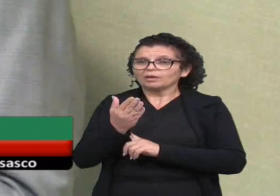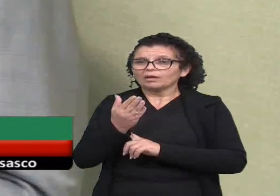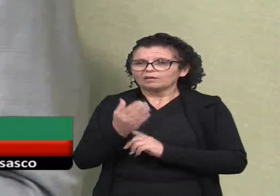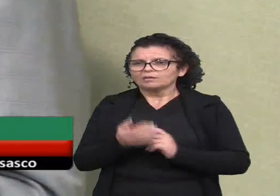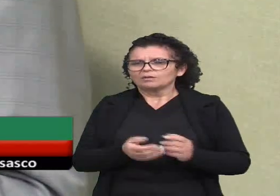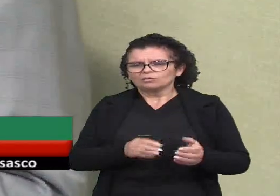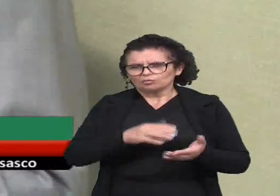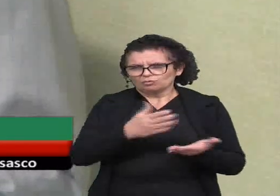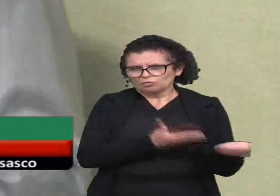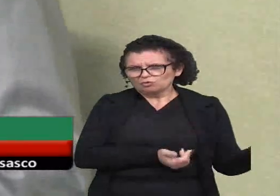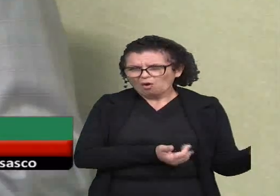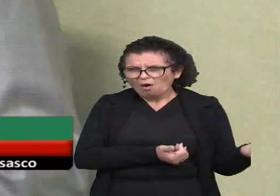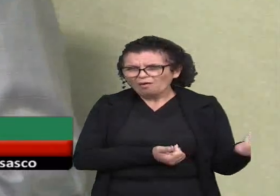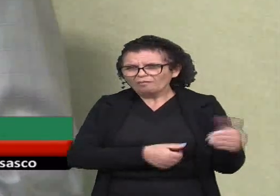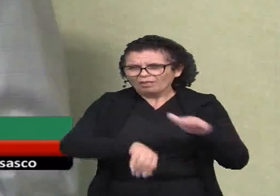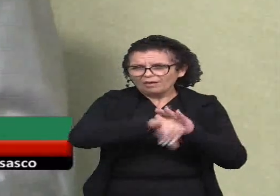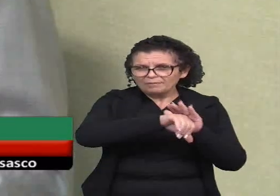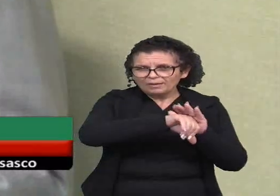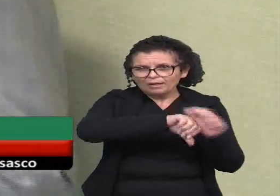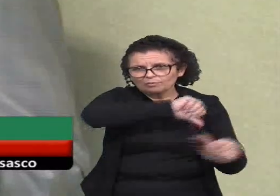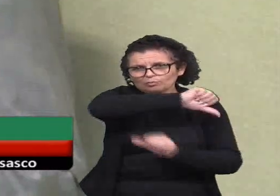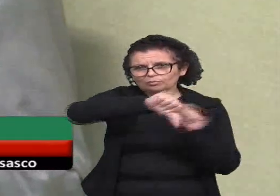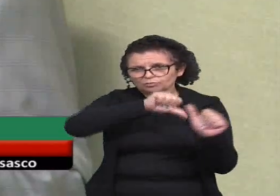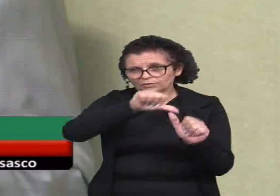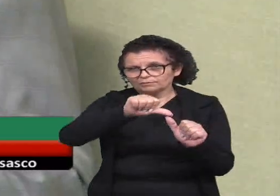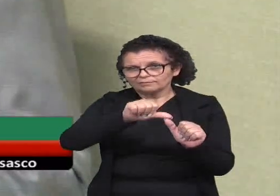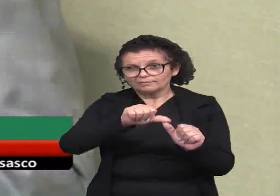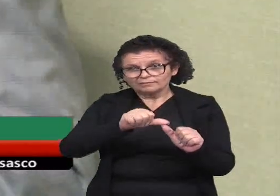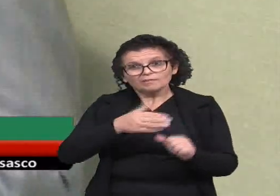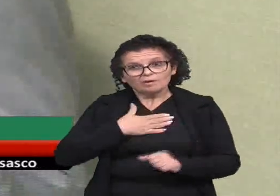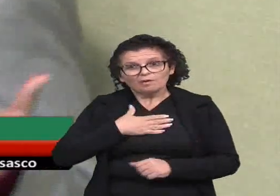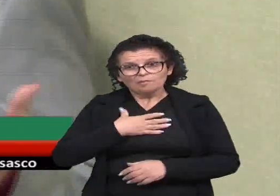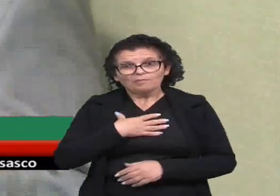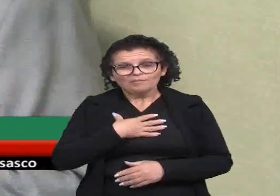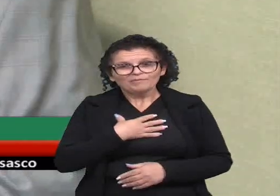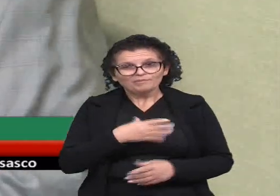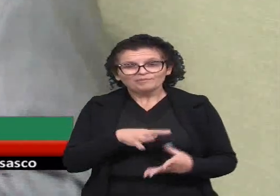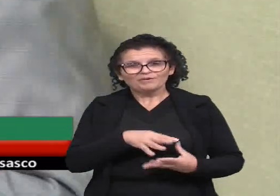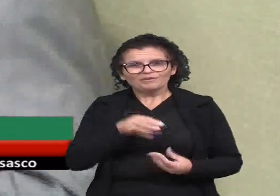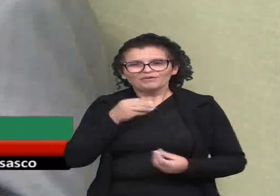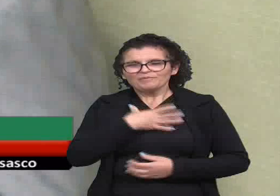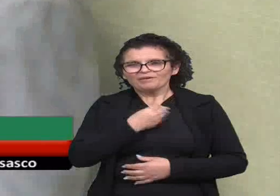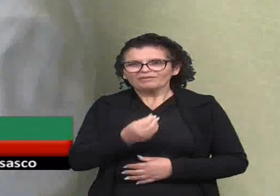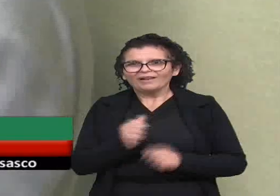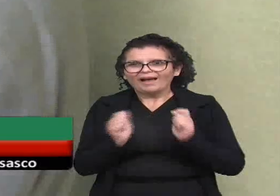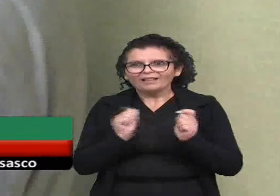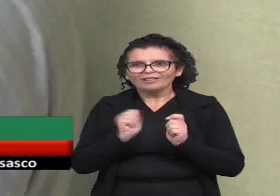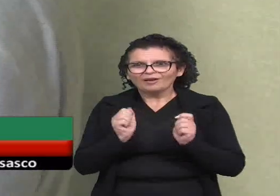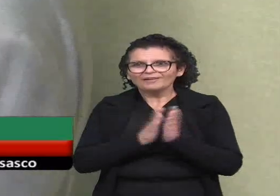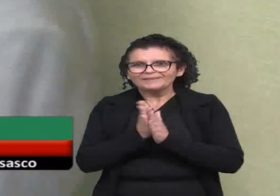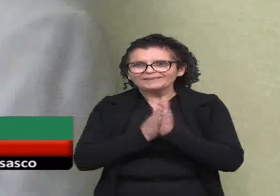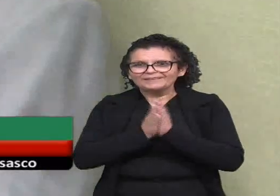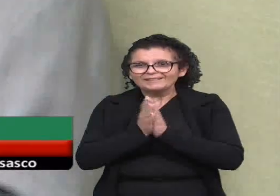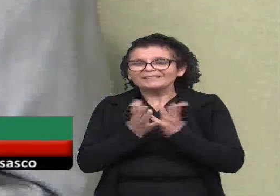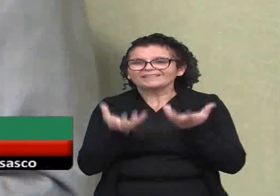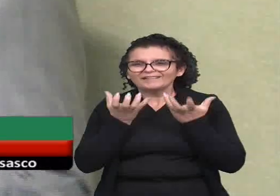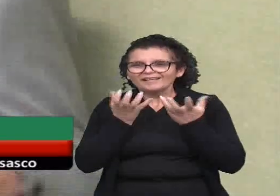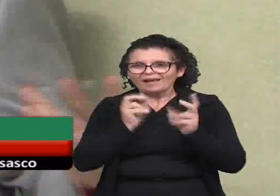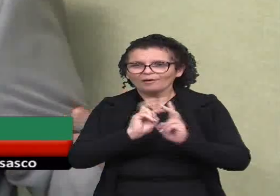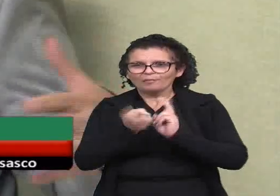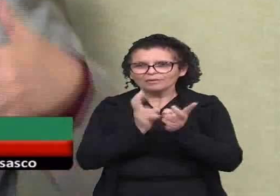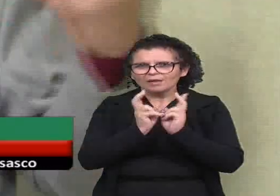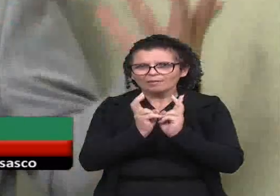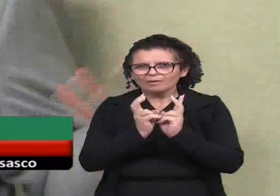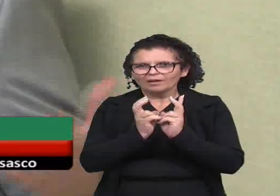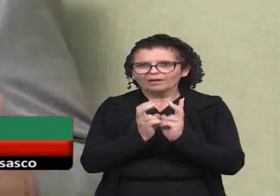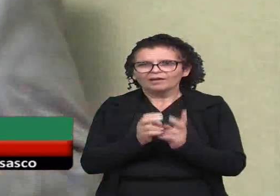né, e dar um caminho. O meu filho mesmo, ele vê o mestre Dantas, ele não vê a hora de ele começar a capoeira com o mestre Dantas, porque